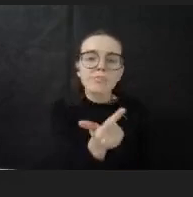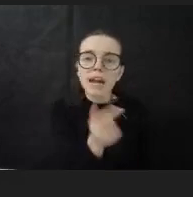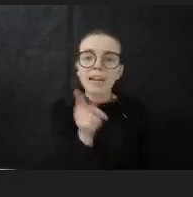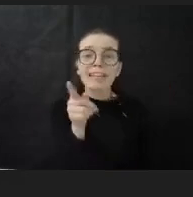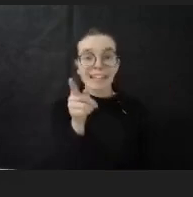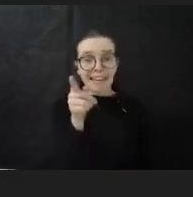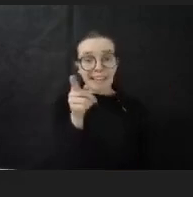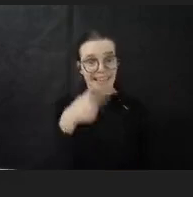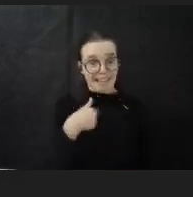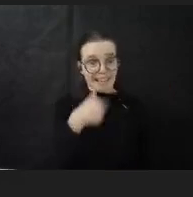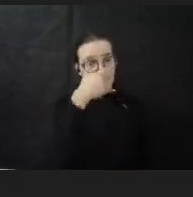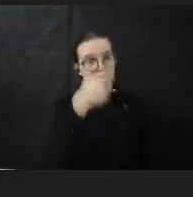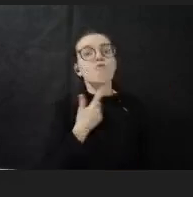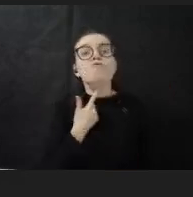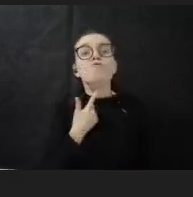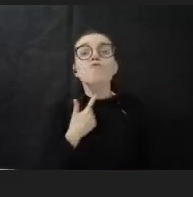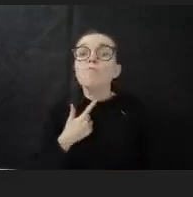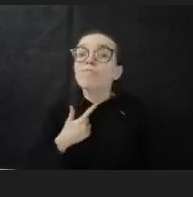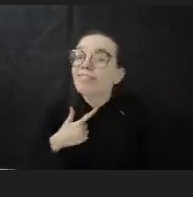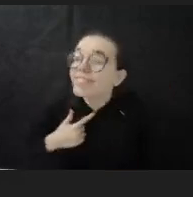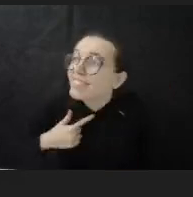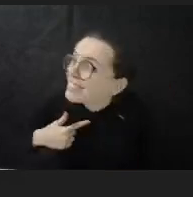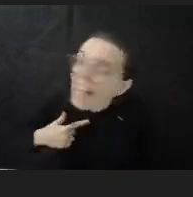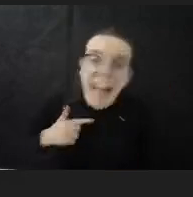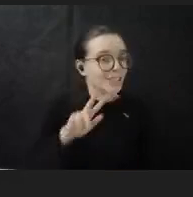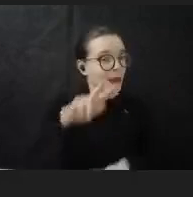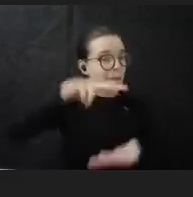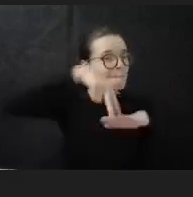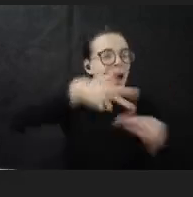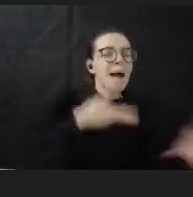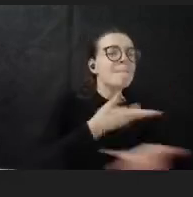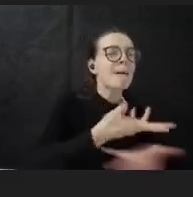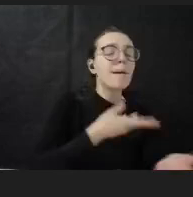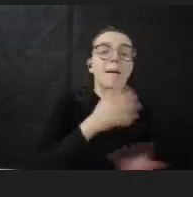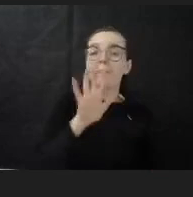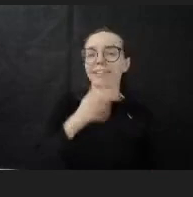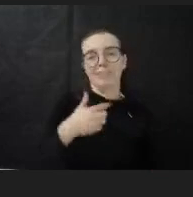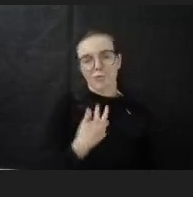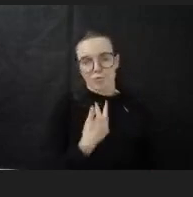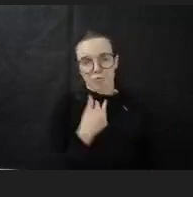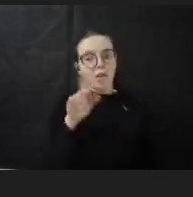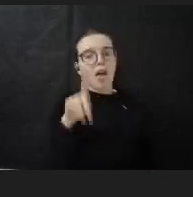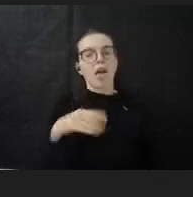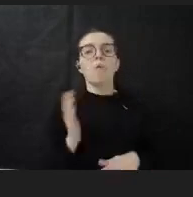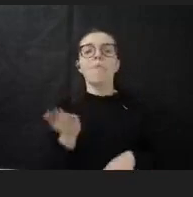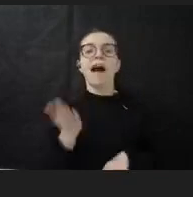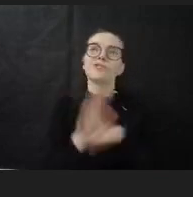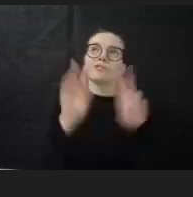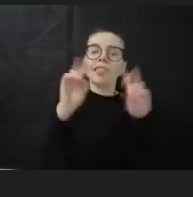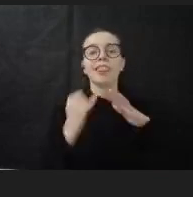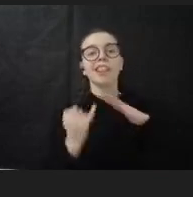né? Foi uma ajuda assim meio que informal. Bora ver aqui os termos.